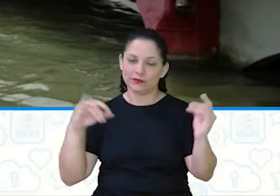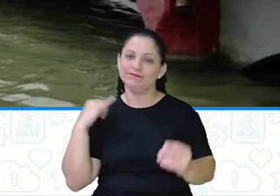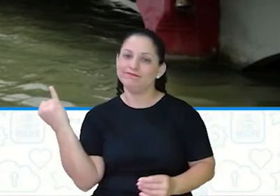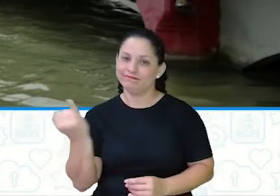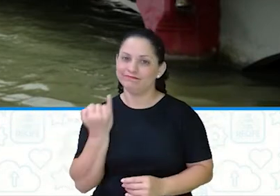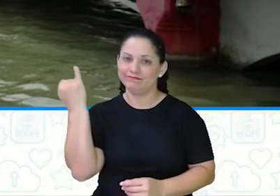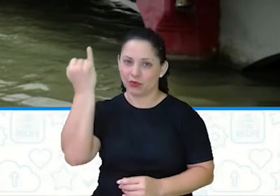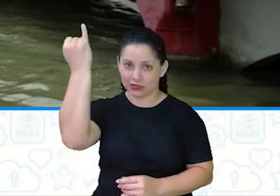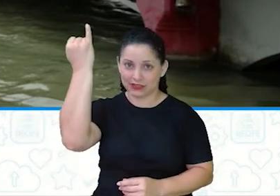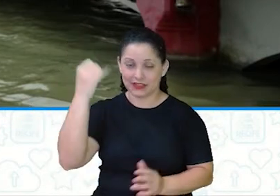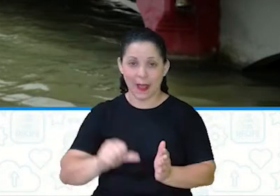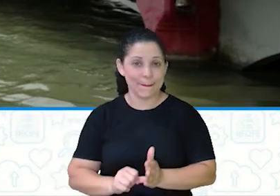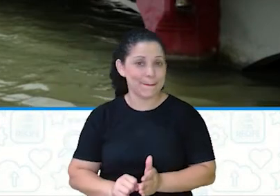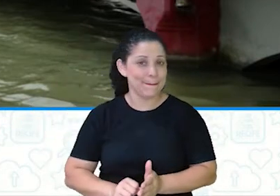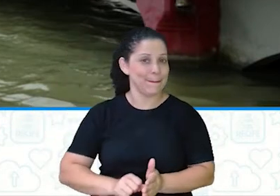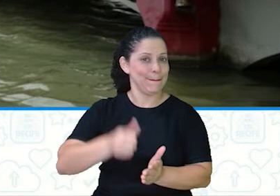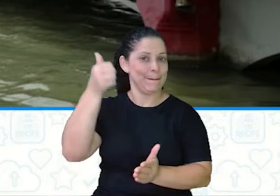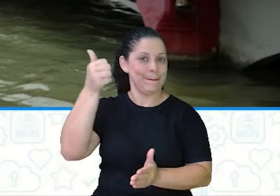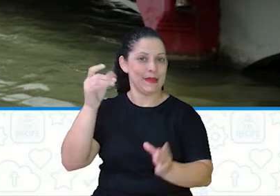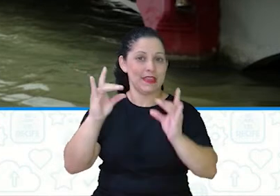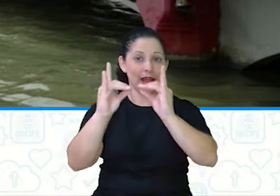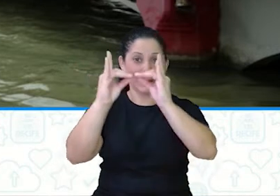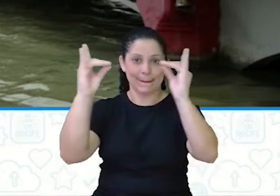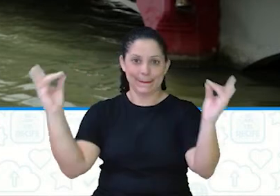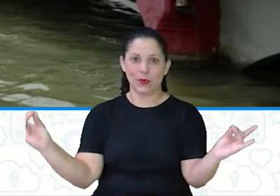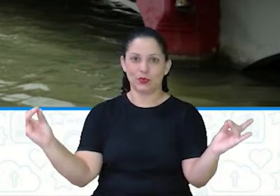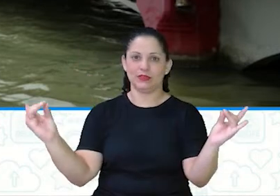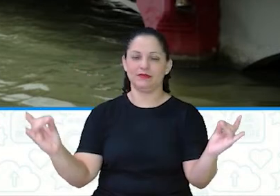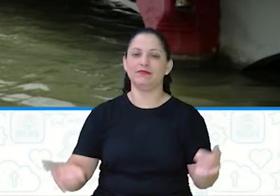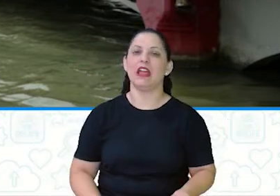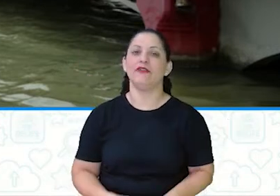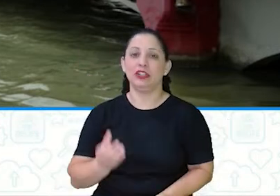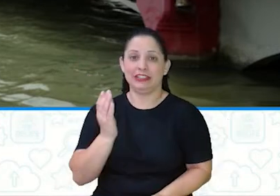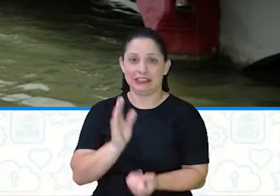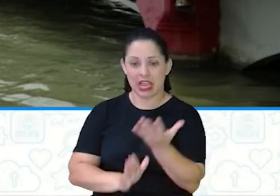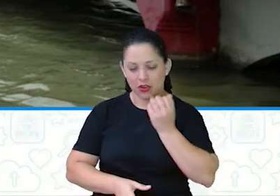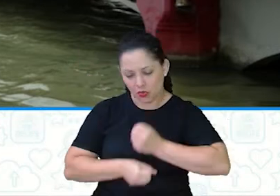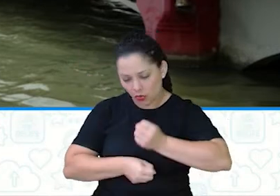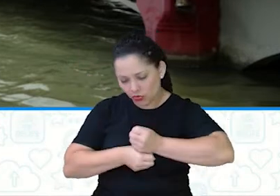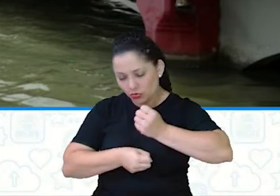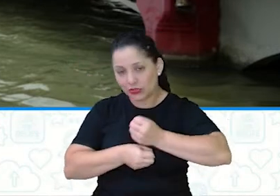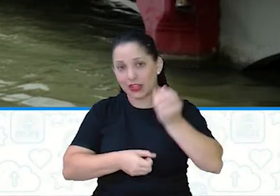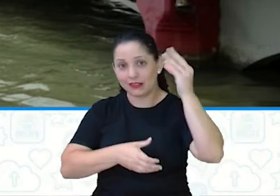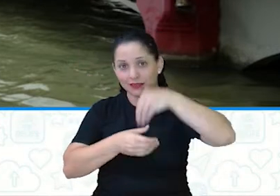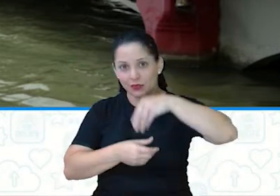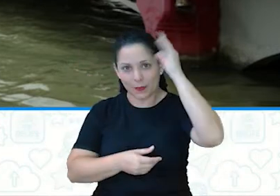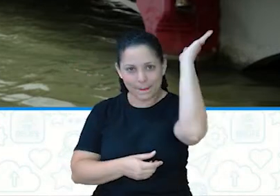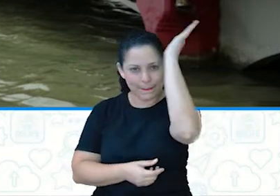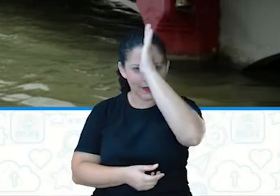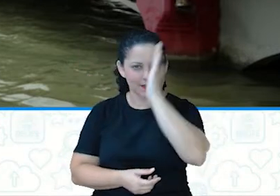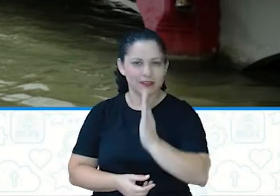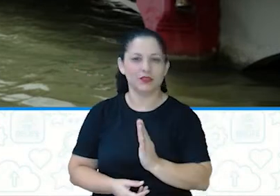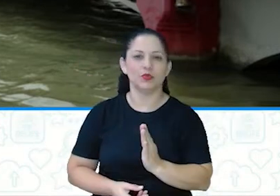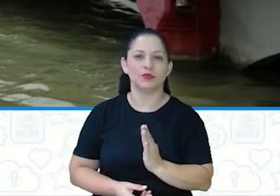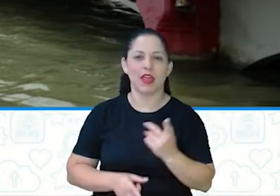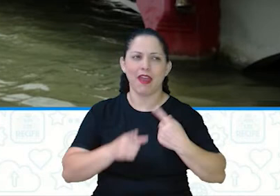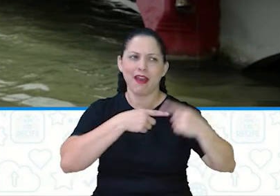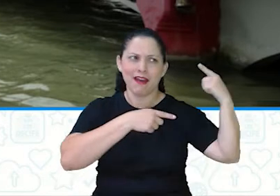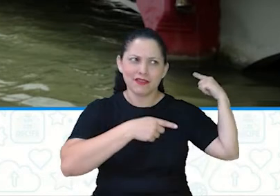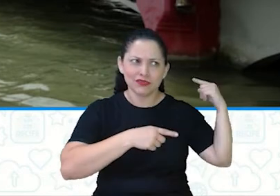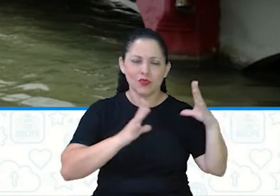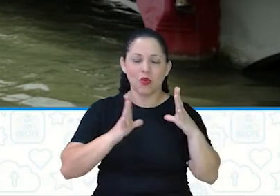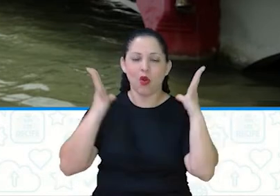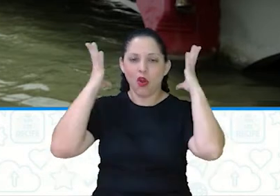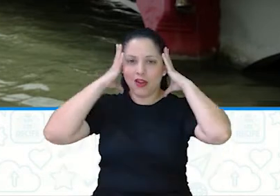nossa cidade. É a primeira ponte desse formato aqui que foi construído no Brasil, desde o período dos holandeses. E